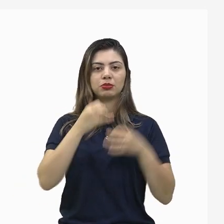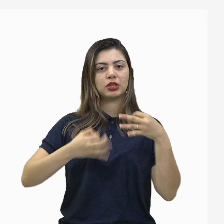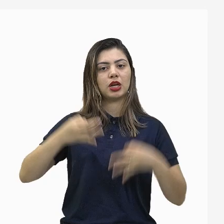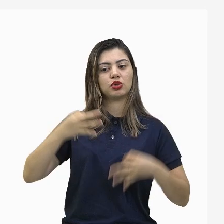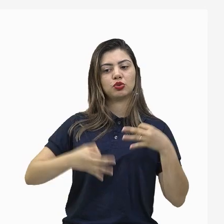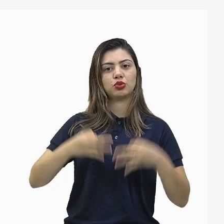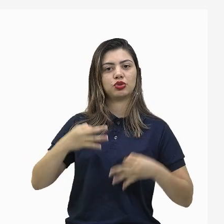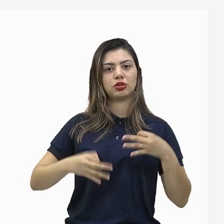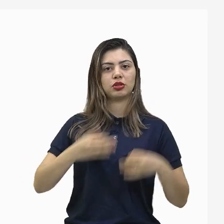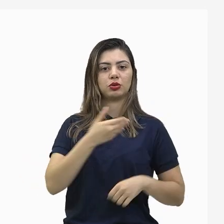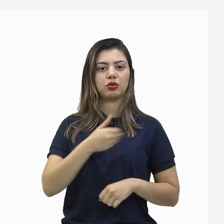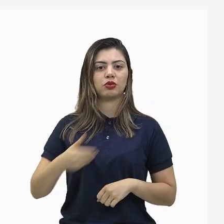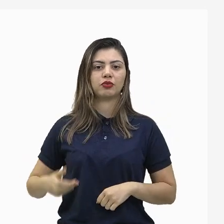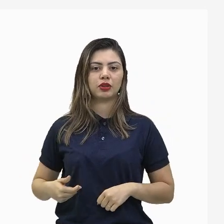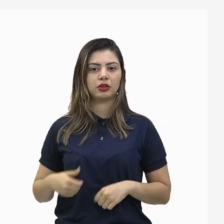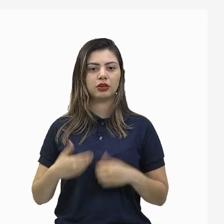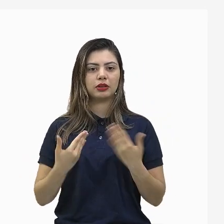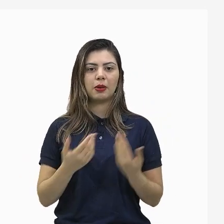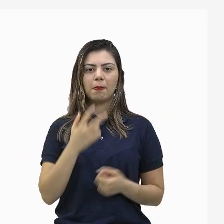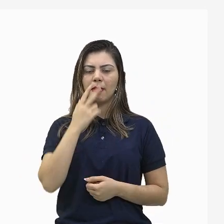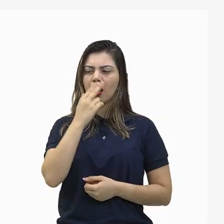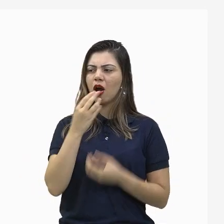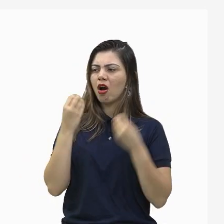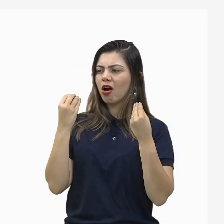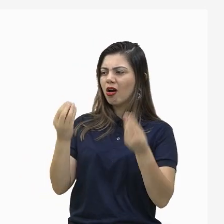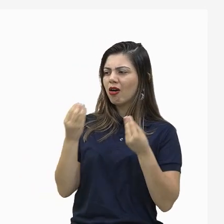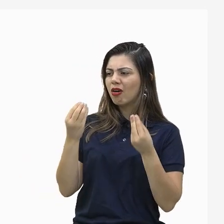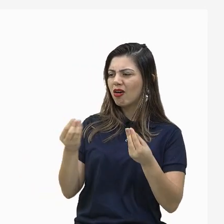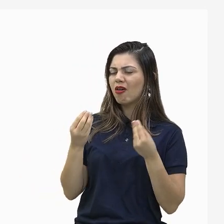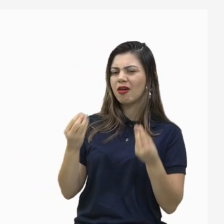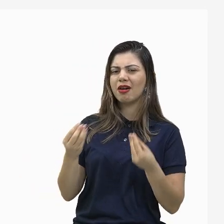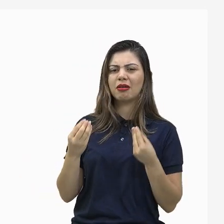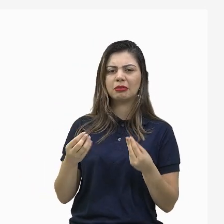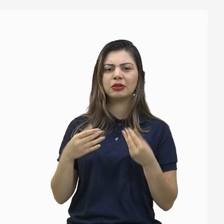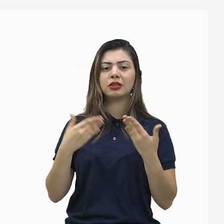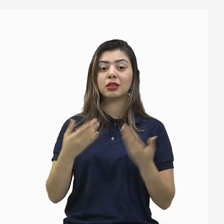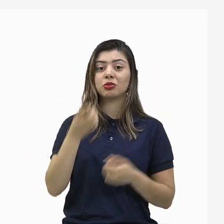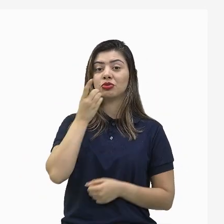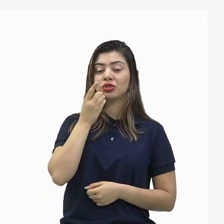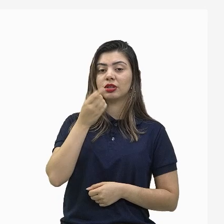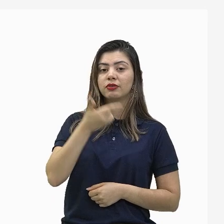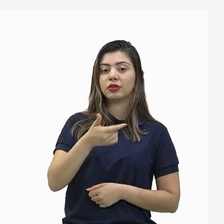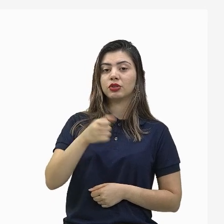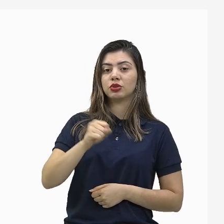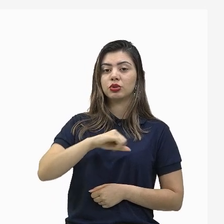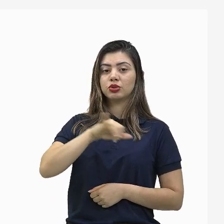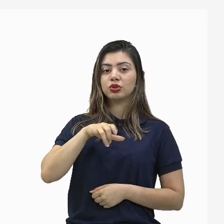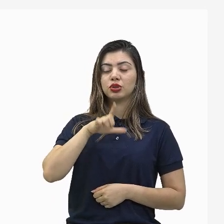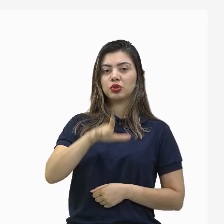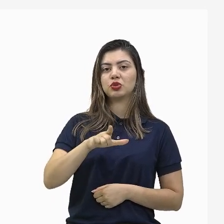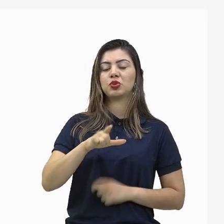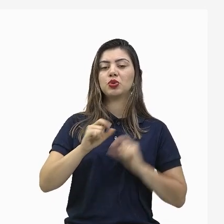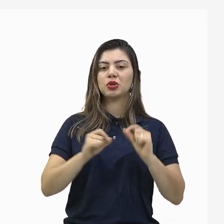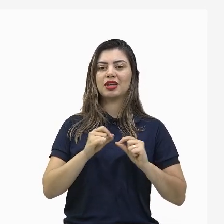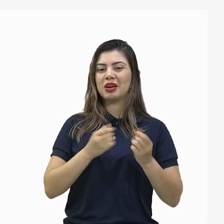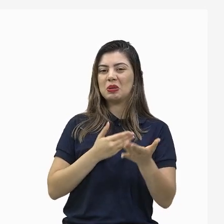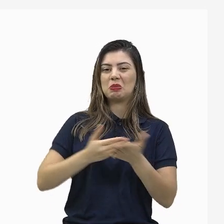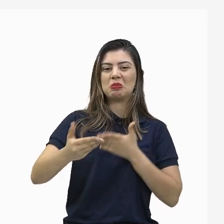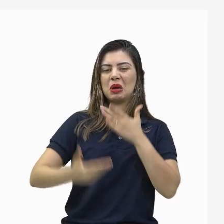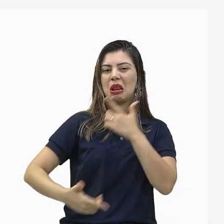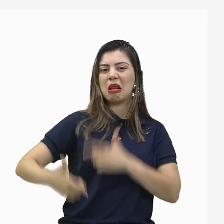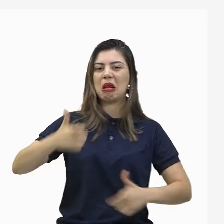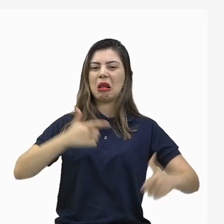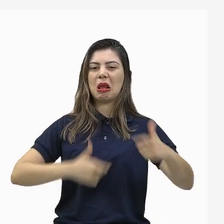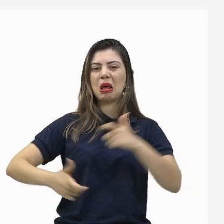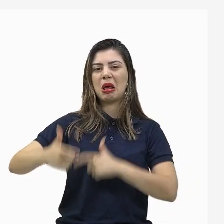A resposta foi considerada insuficiente por Viena, que em 28 de julho declarou guerra à Sérvia, ato que